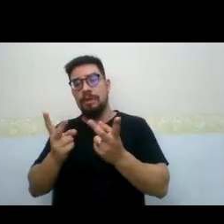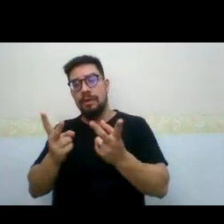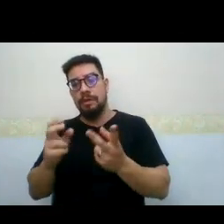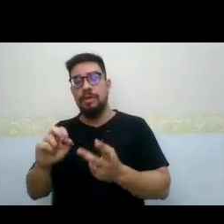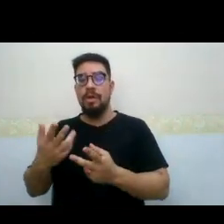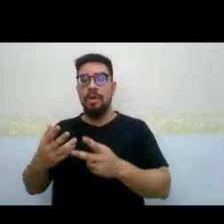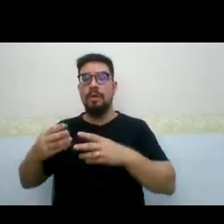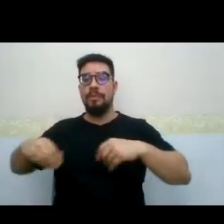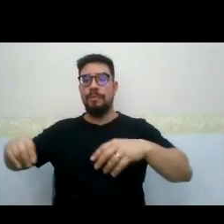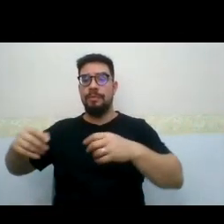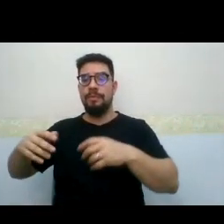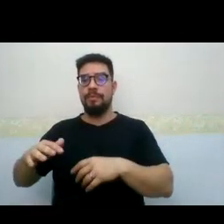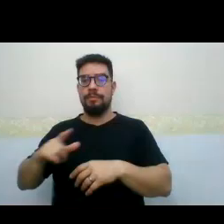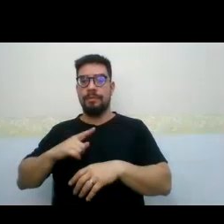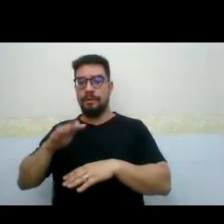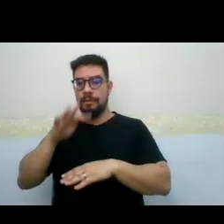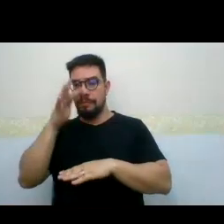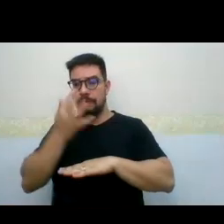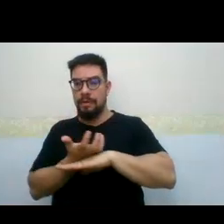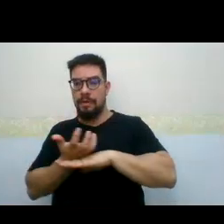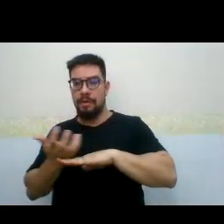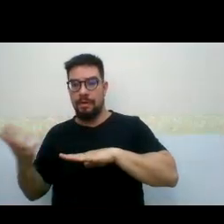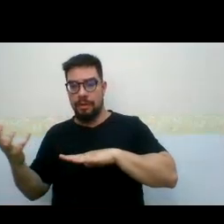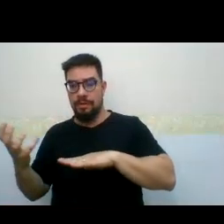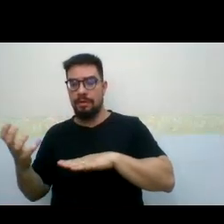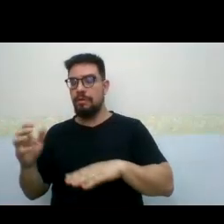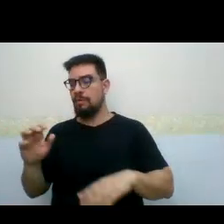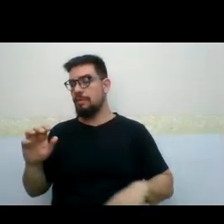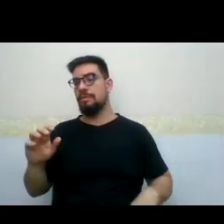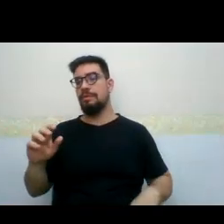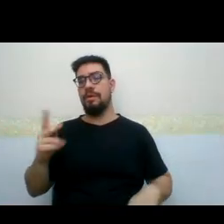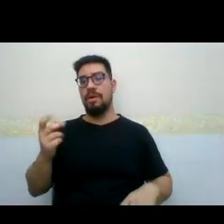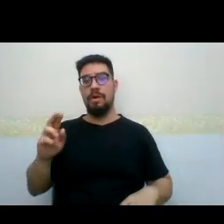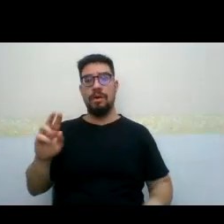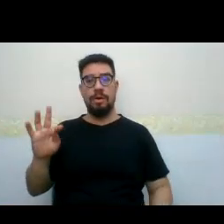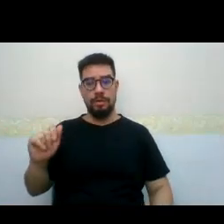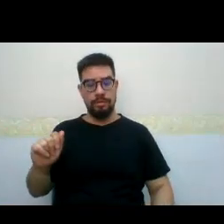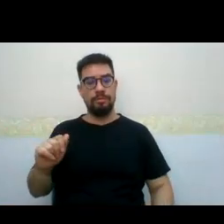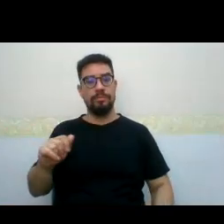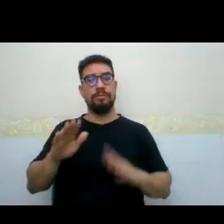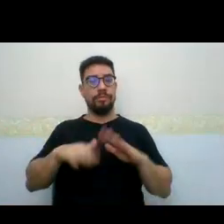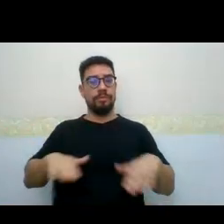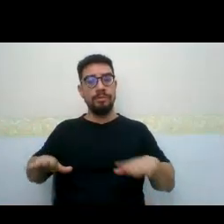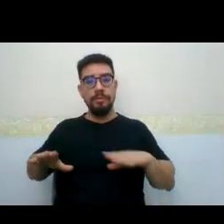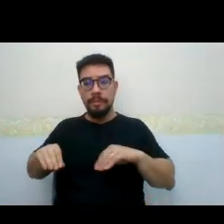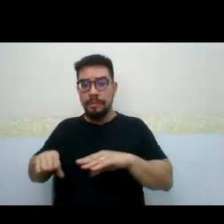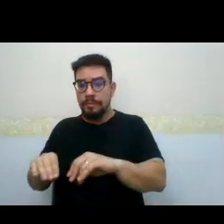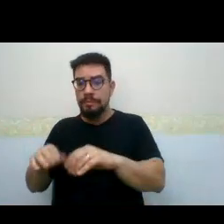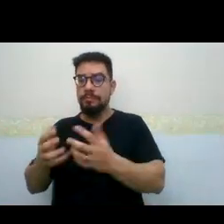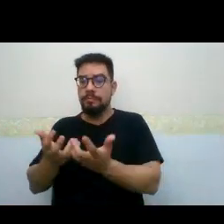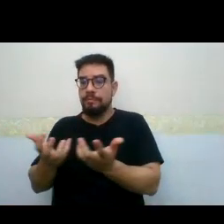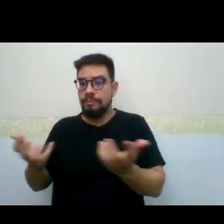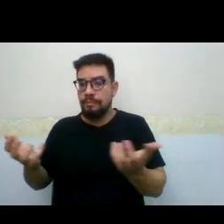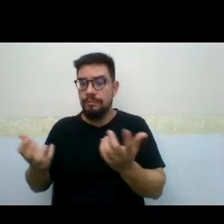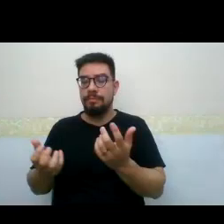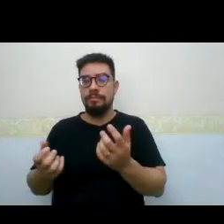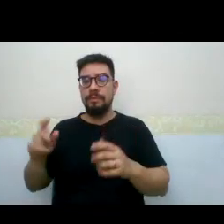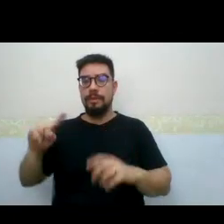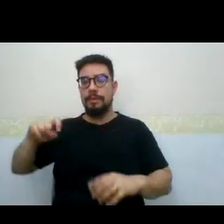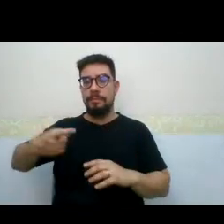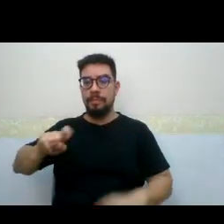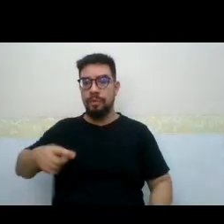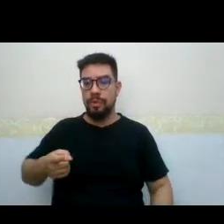a terra vegetal, e aí as crianças mexem na terra, e aí elas descobrem que podem criar